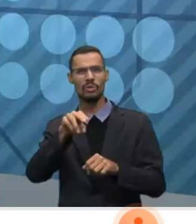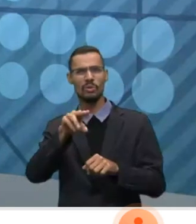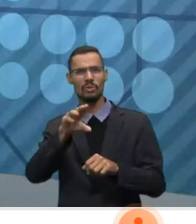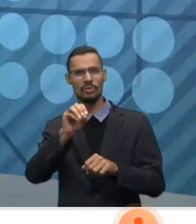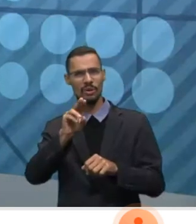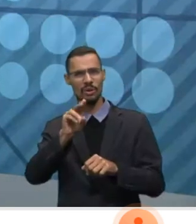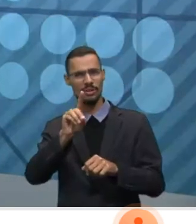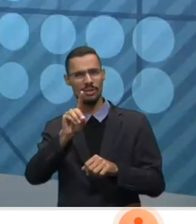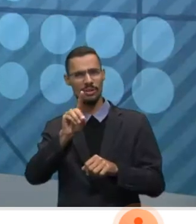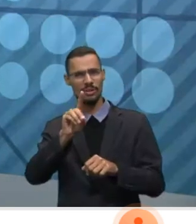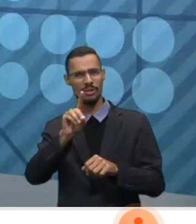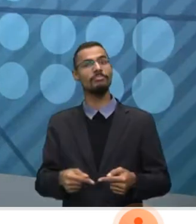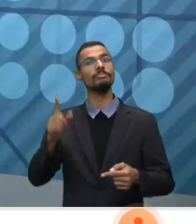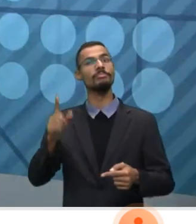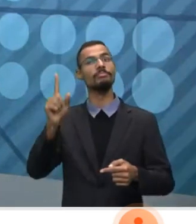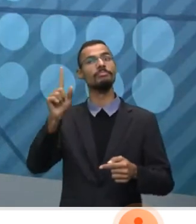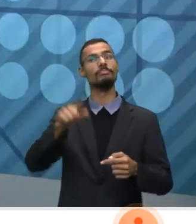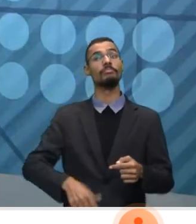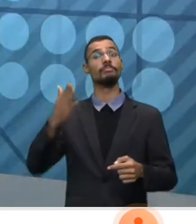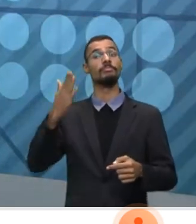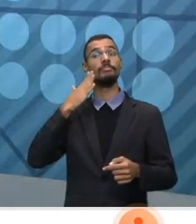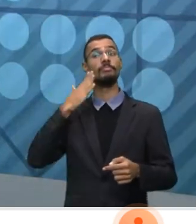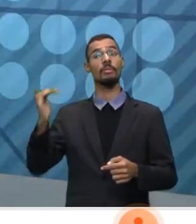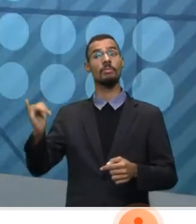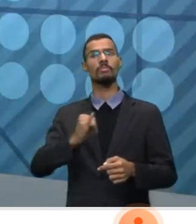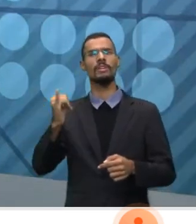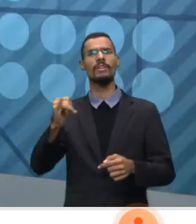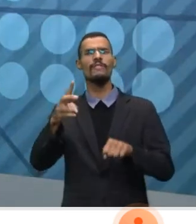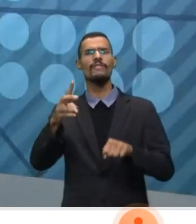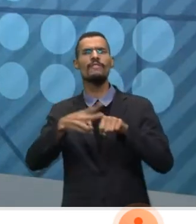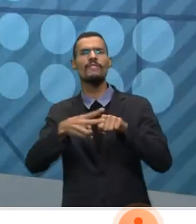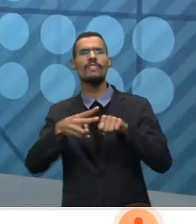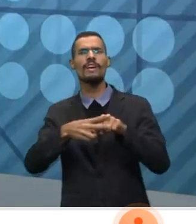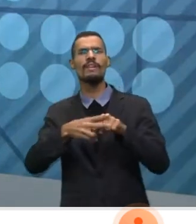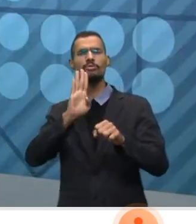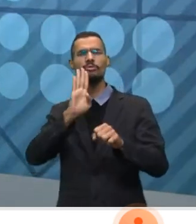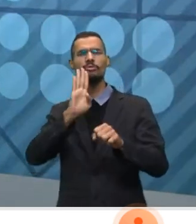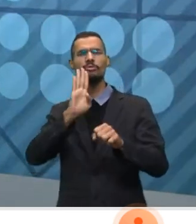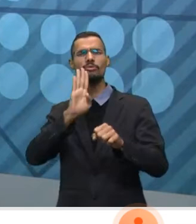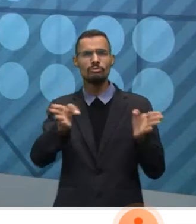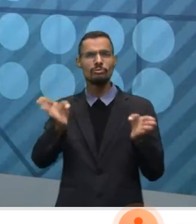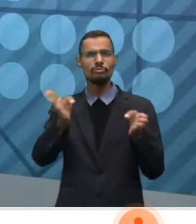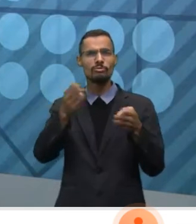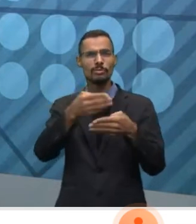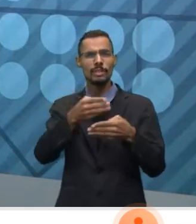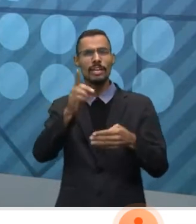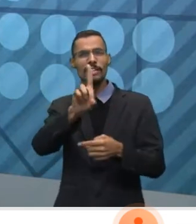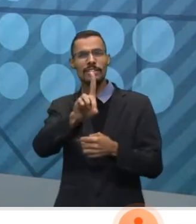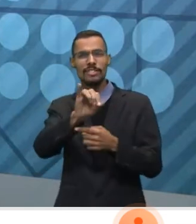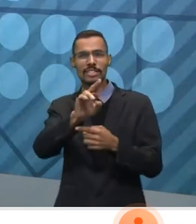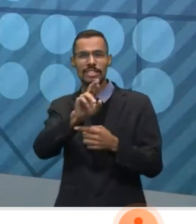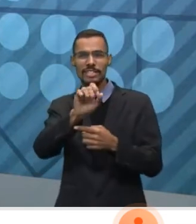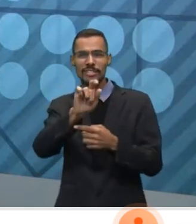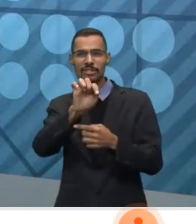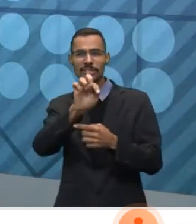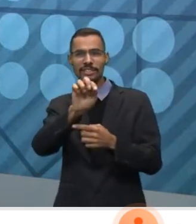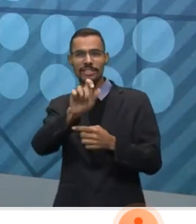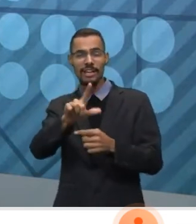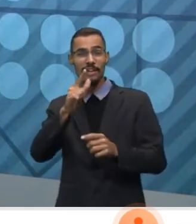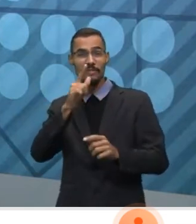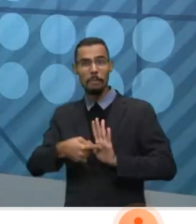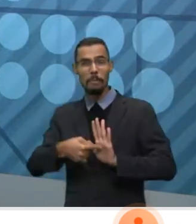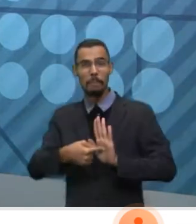verbos direcionais. Então, verbos direcionais, sempre lembre que você precisa apresentar,